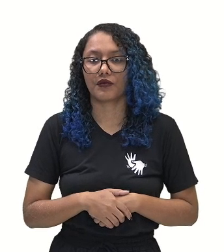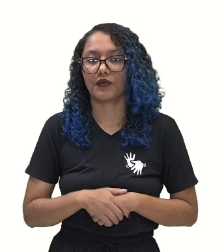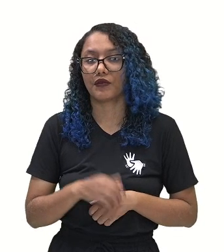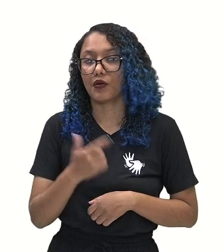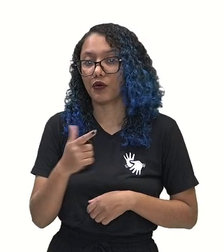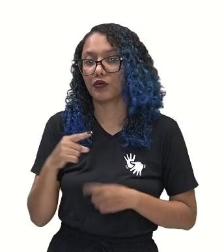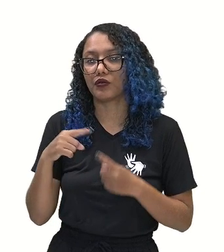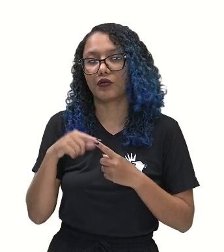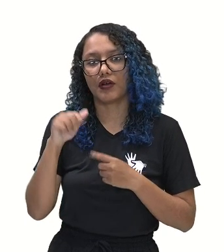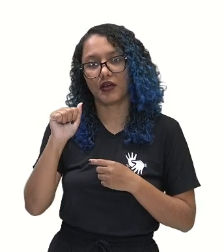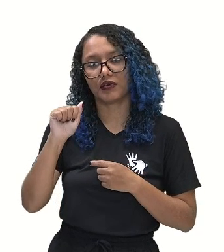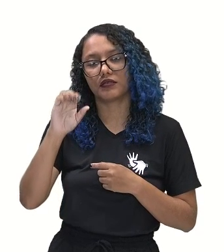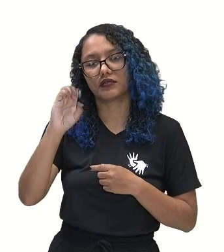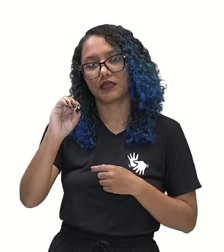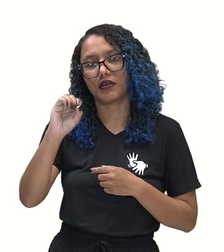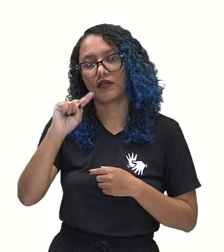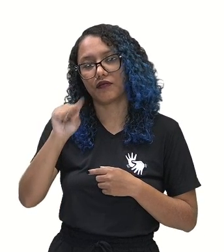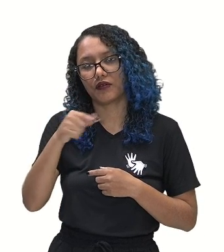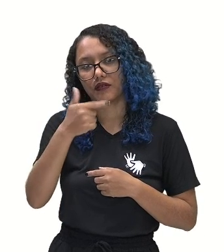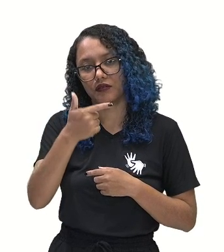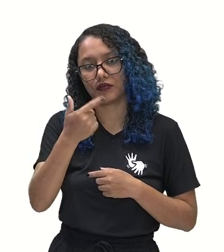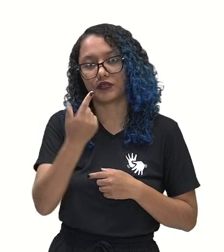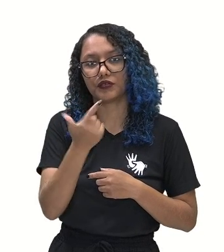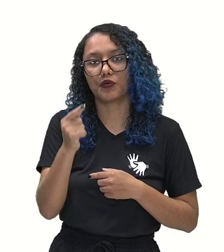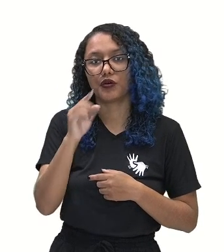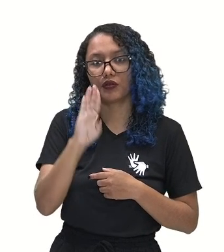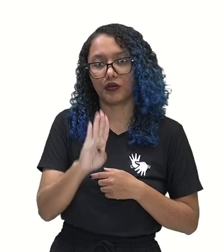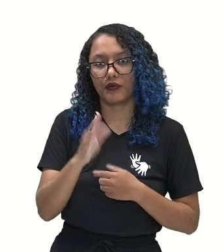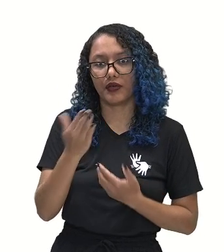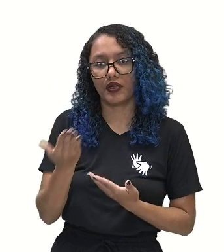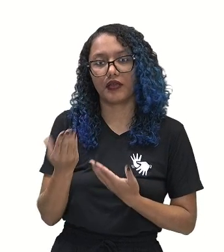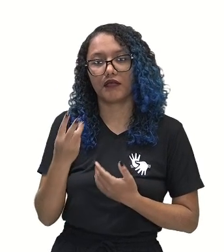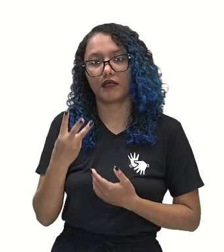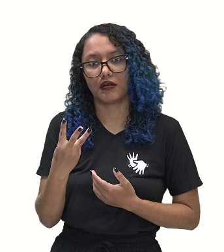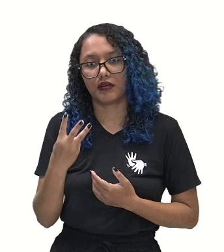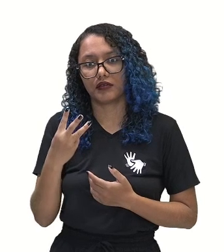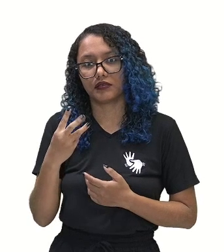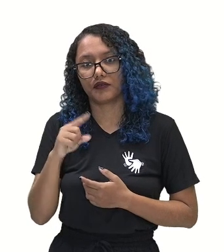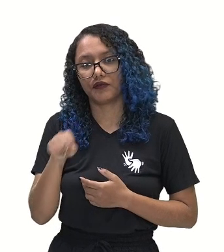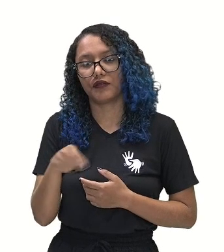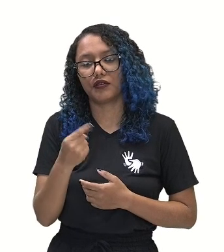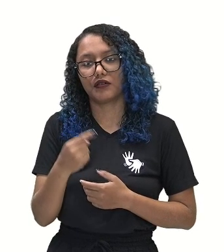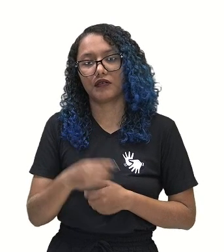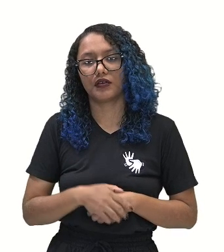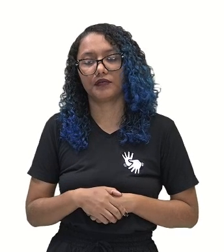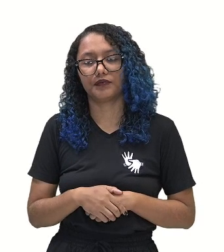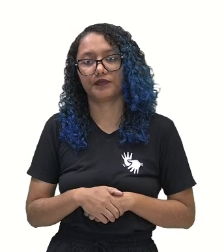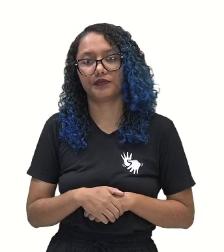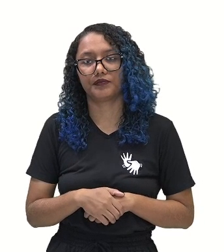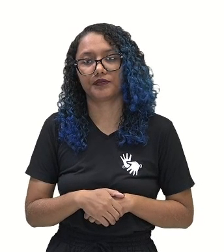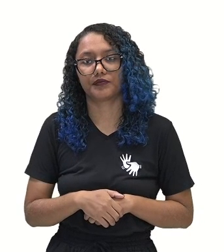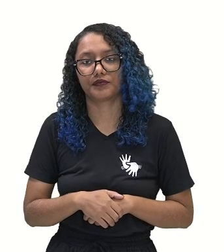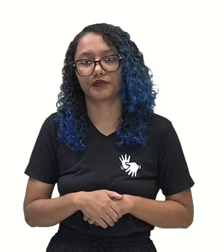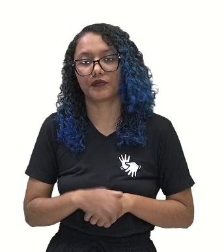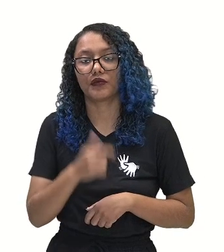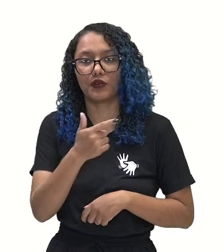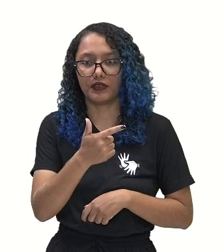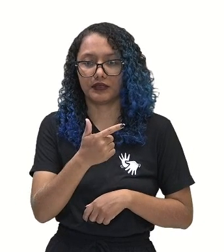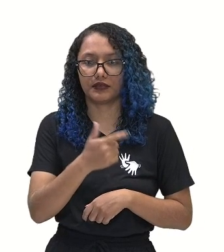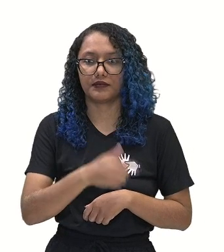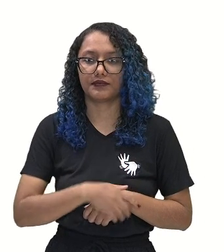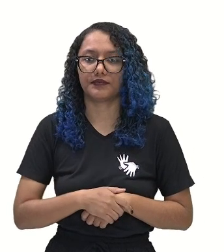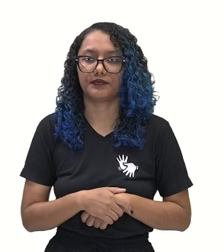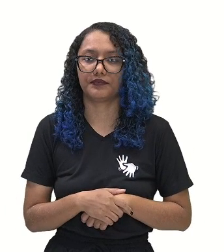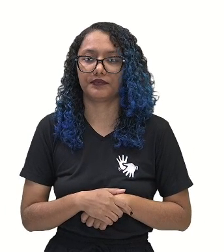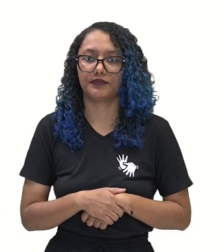2 e o ponto B de coordenadas 3 e quem? 3 e 2, tá